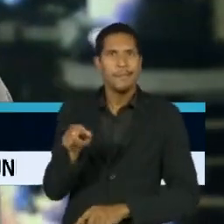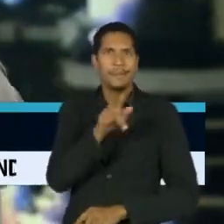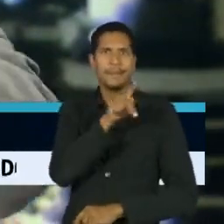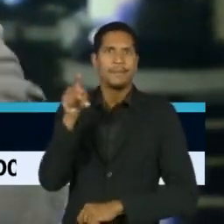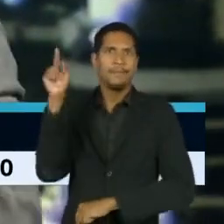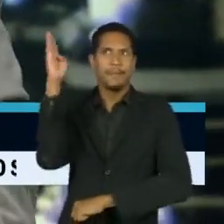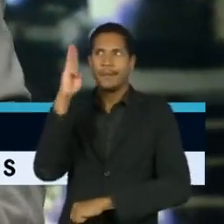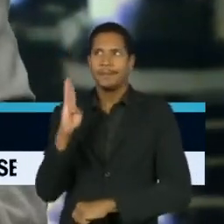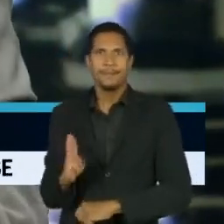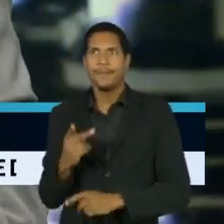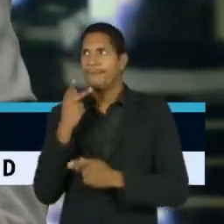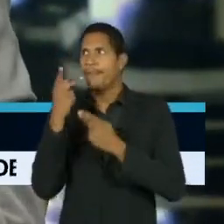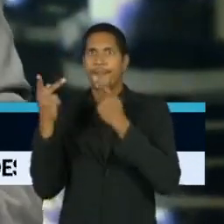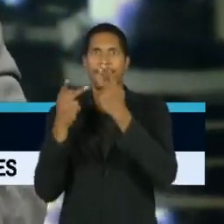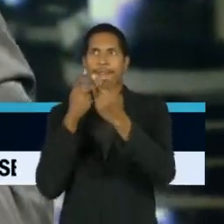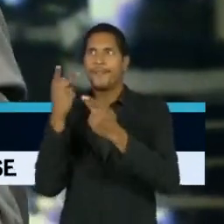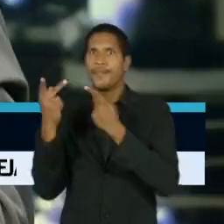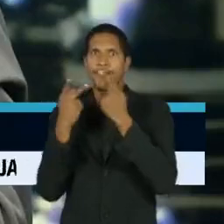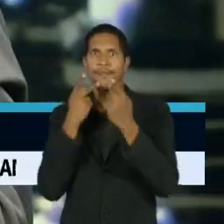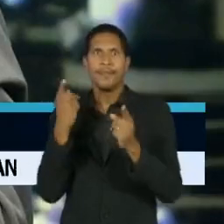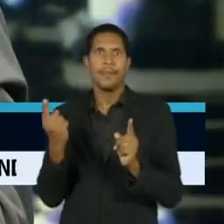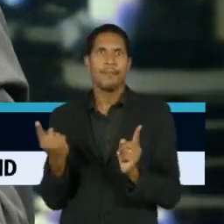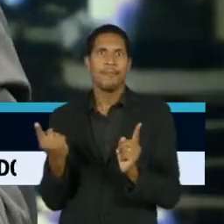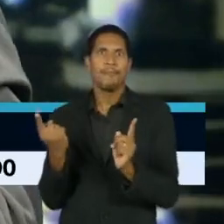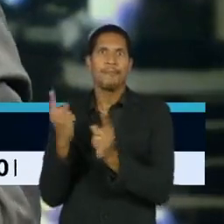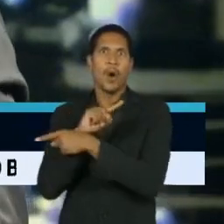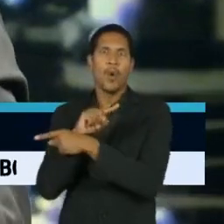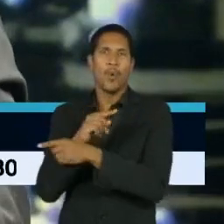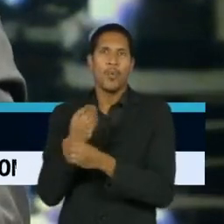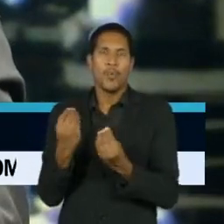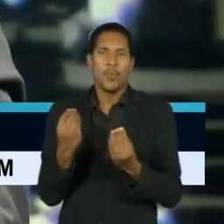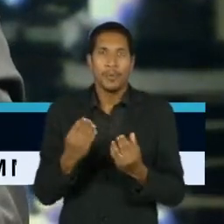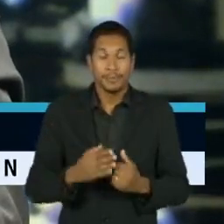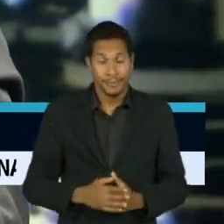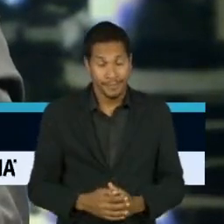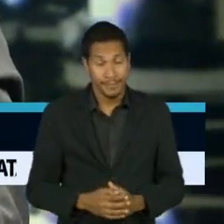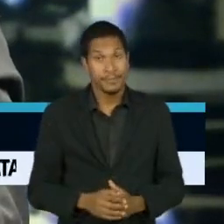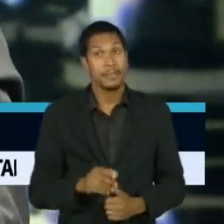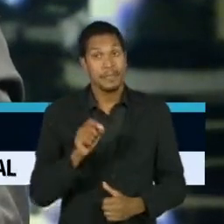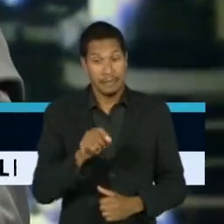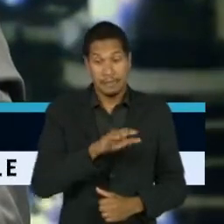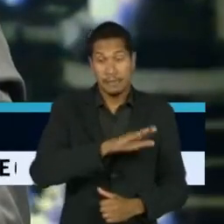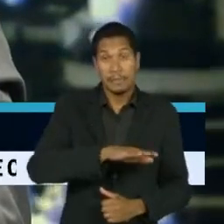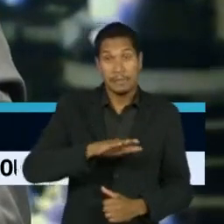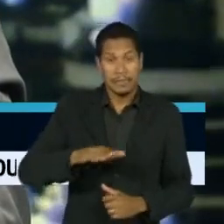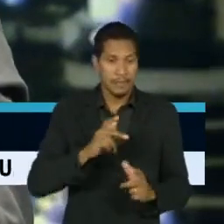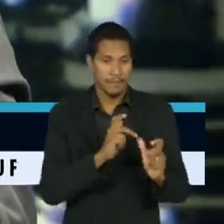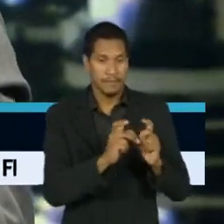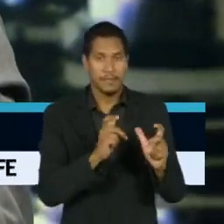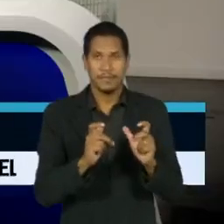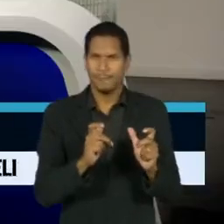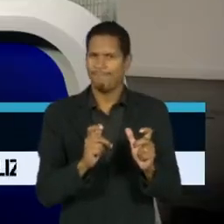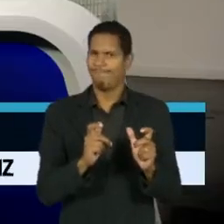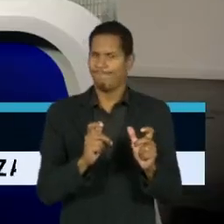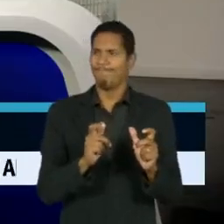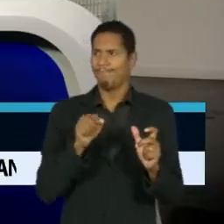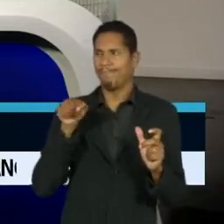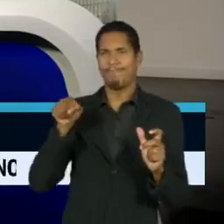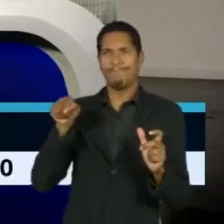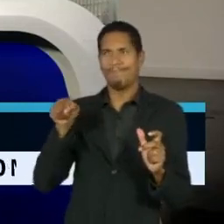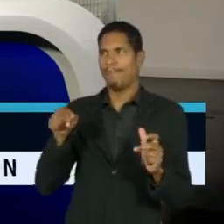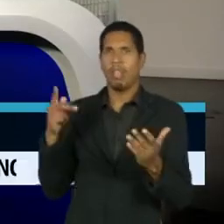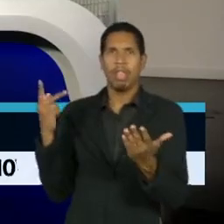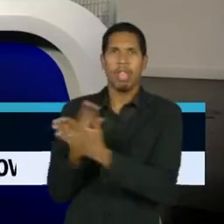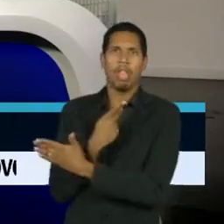dele agora essa discussão sobre criança também tá vendo esse pacote né então eu vejo bolsonaro como sujeito errático